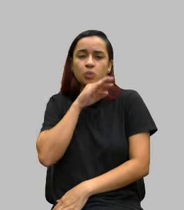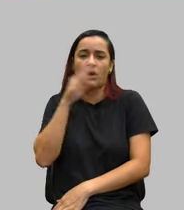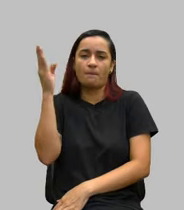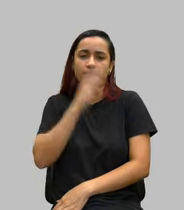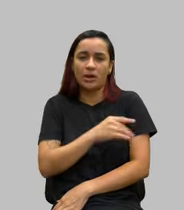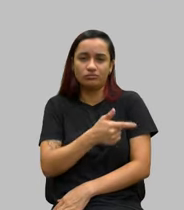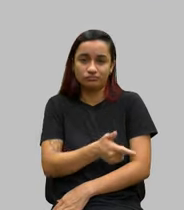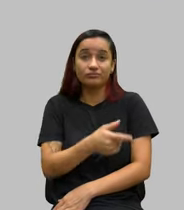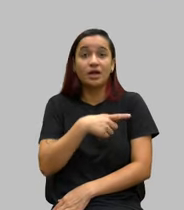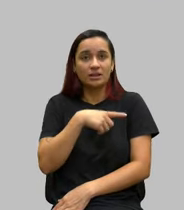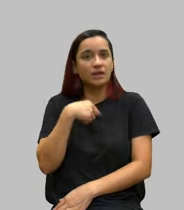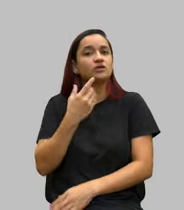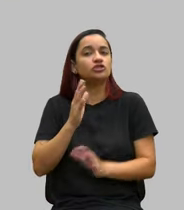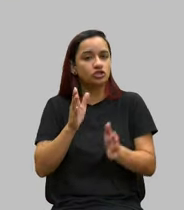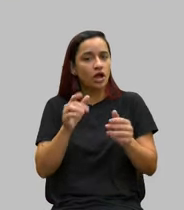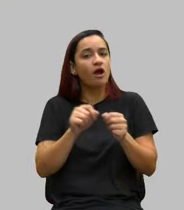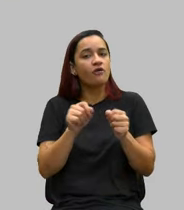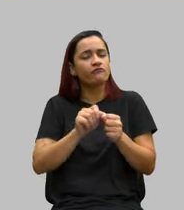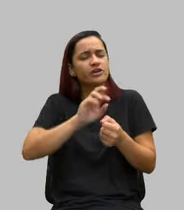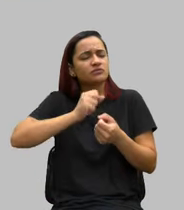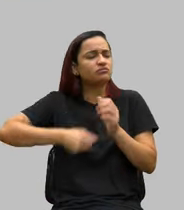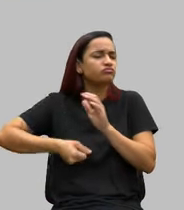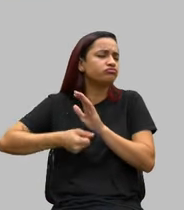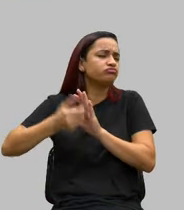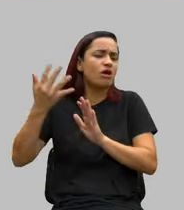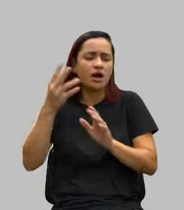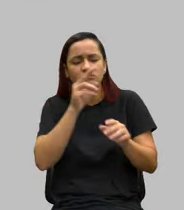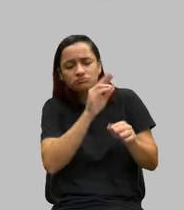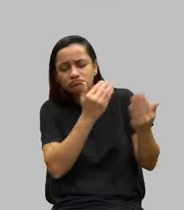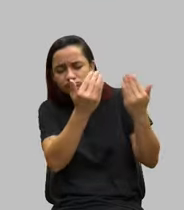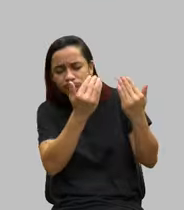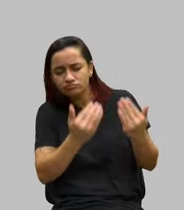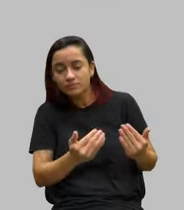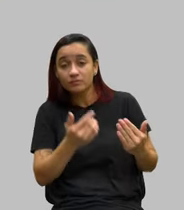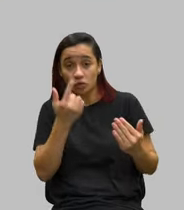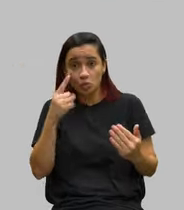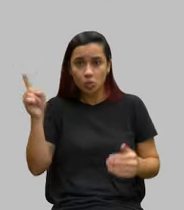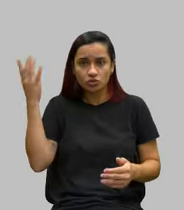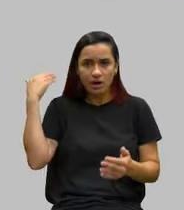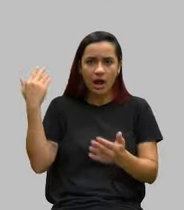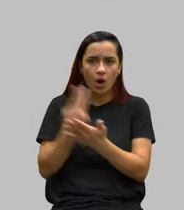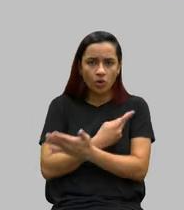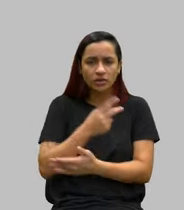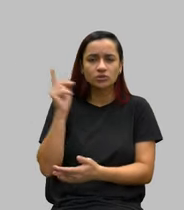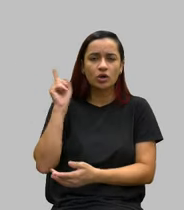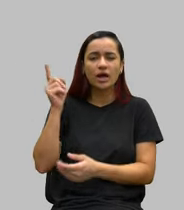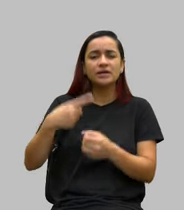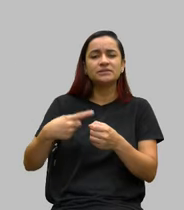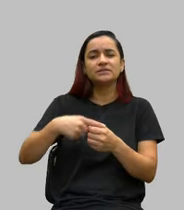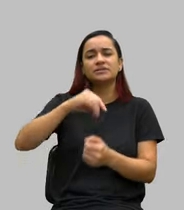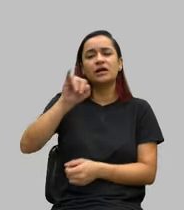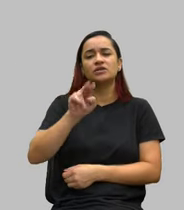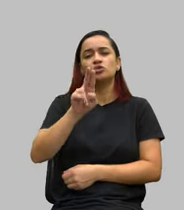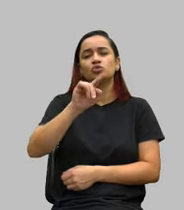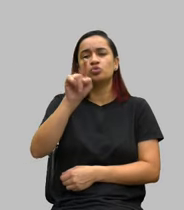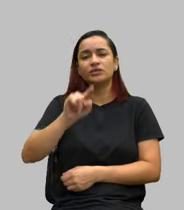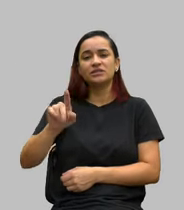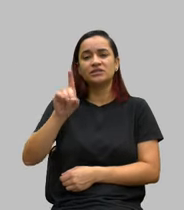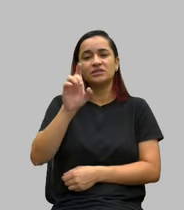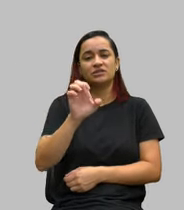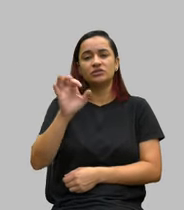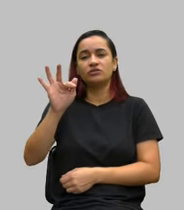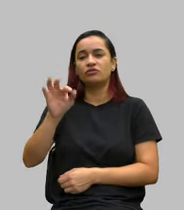inúmeras operações policiais essa última que eu citei em Juiz de Fora foram expedidos 25 mandados de prisão nós como como eu falei